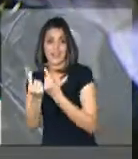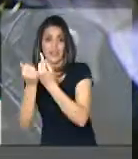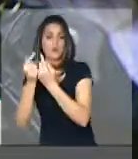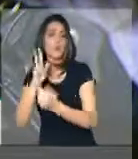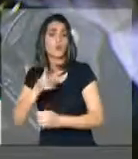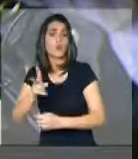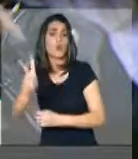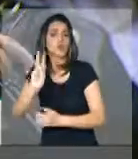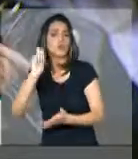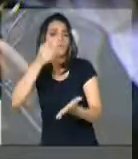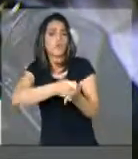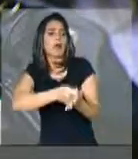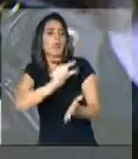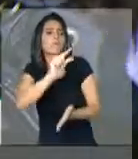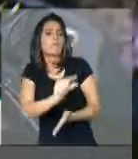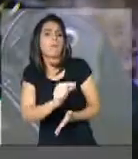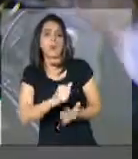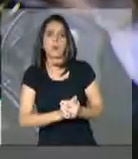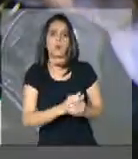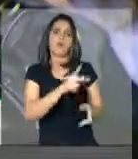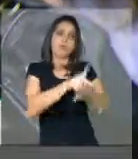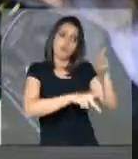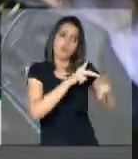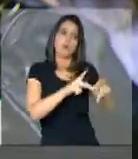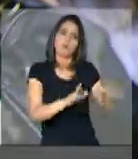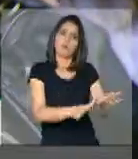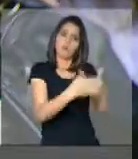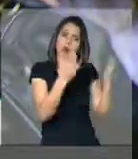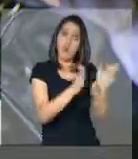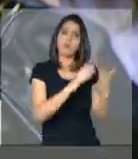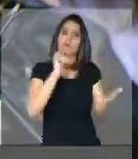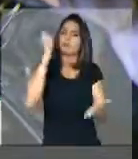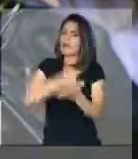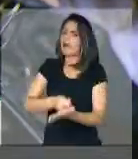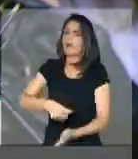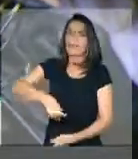continuam sem pagar para tirar dos pobres que carregam a crise nas costas. Muito obrigada.